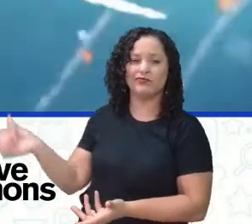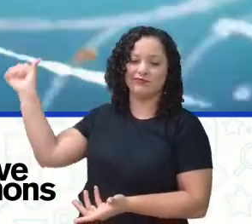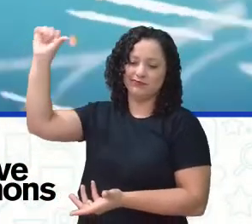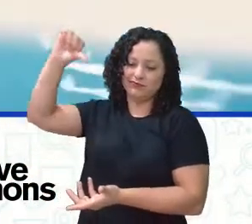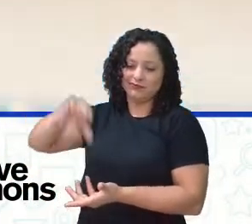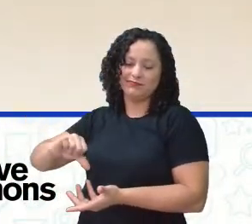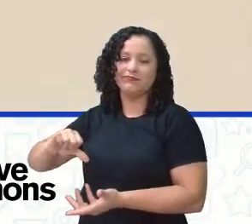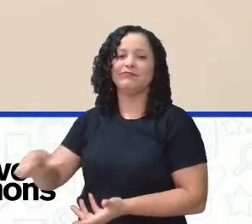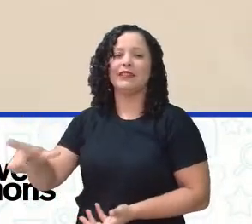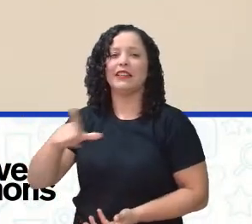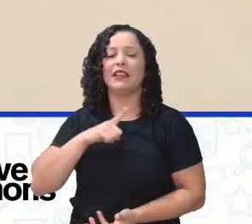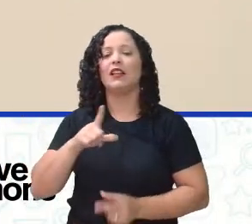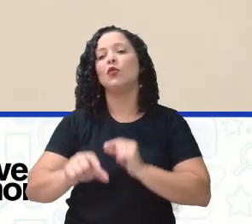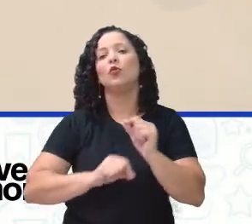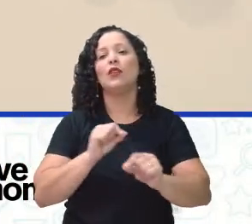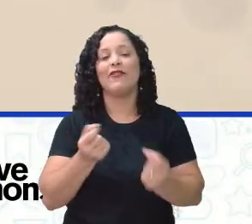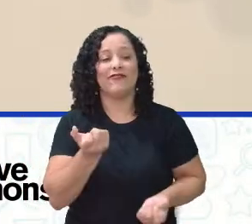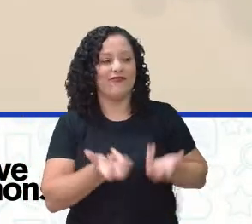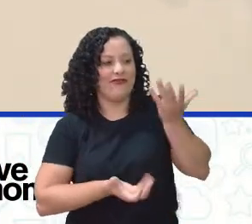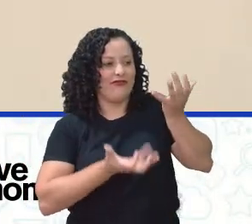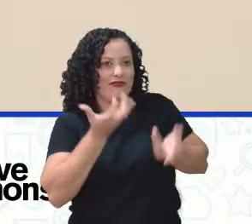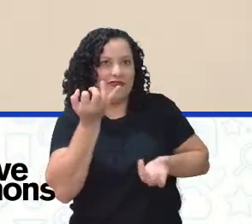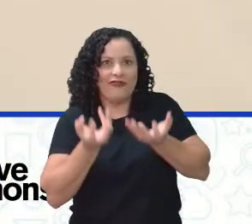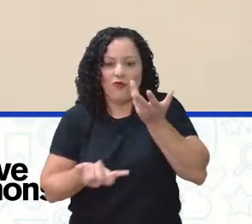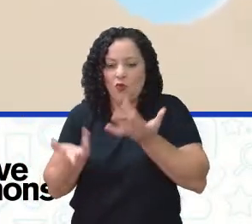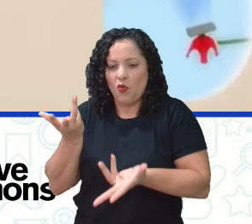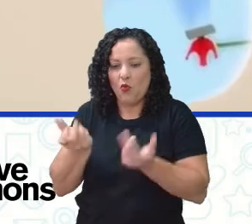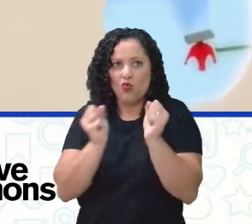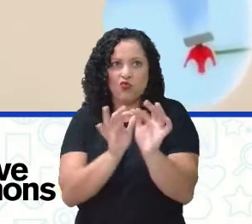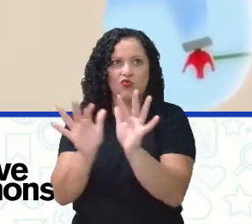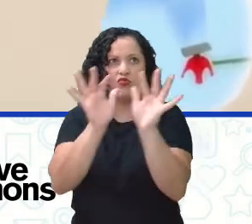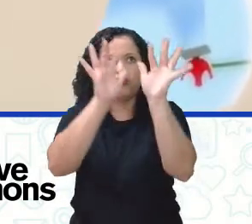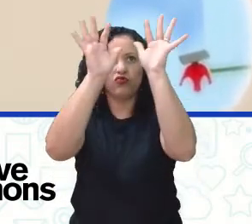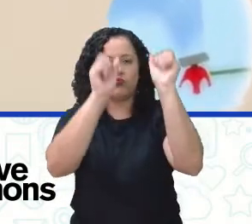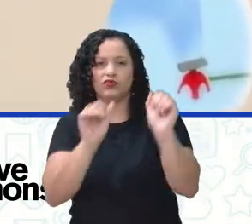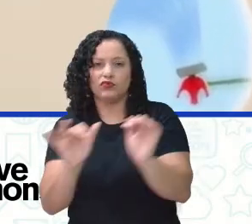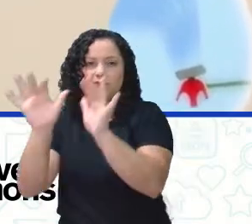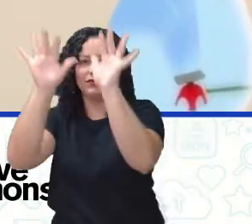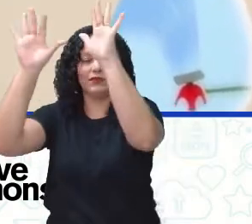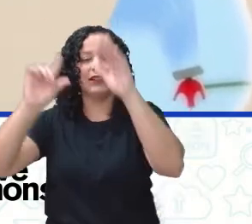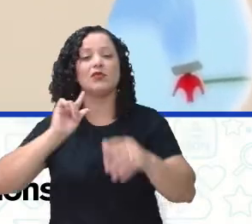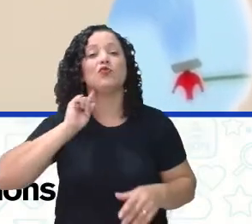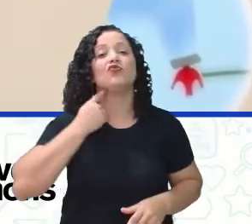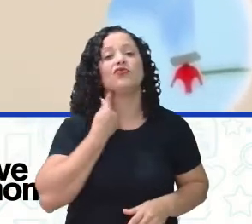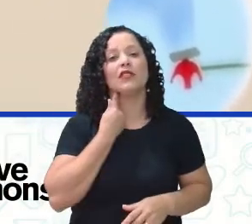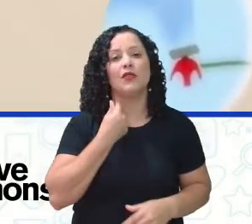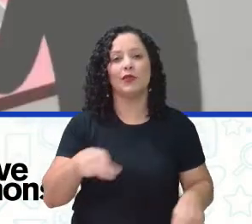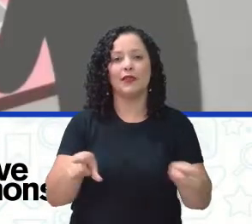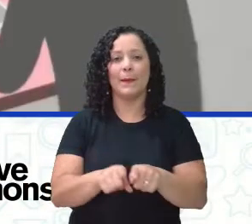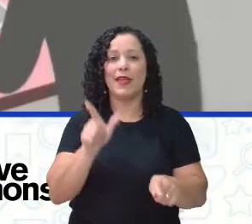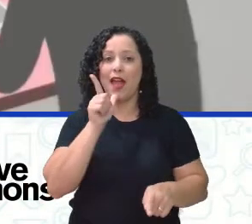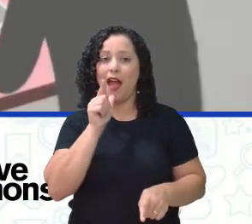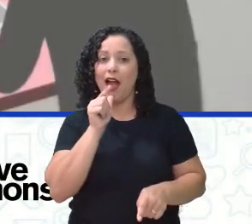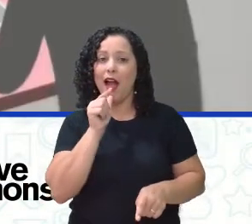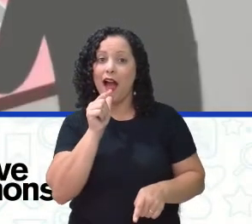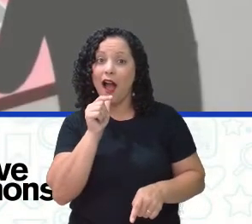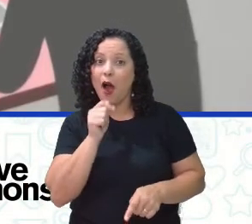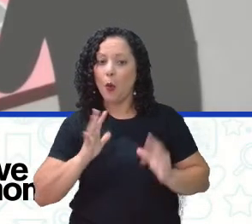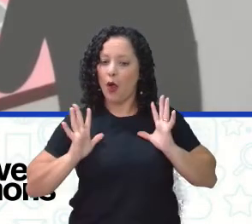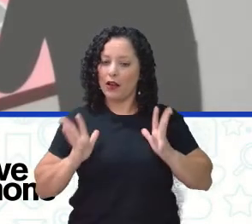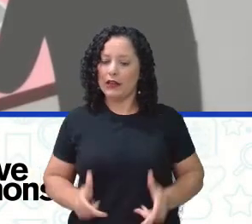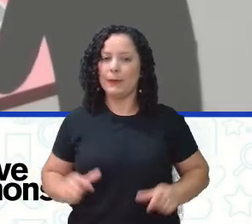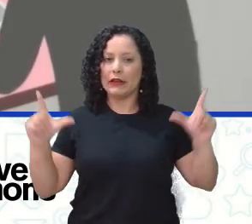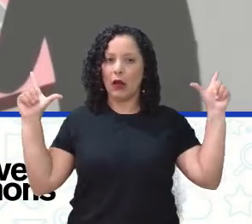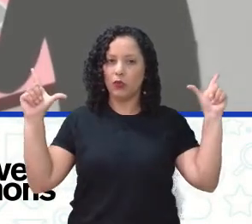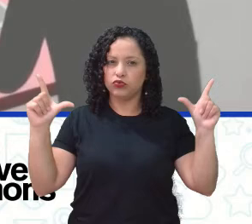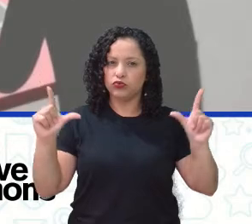Os combustíveis que nós queimamos estão contaminando a atmosfera. Nós estamos esgotando nossas fontes de água potável. Tudo